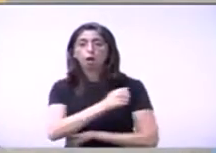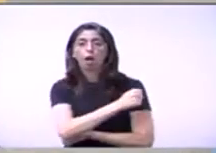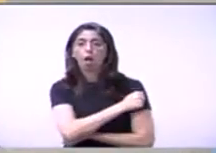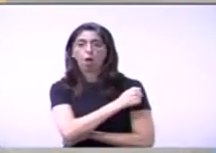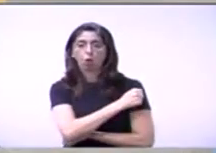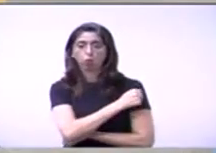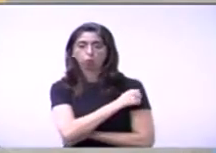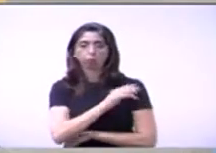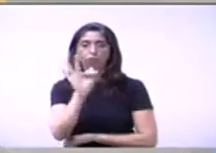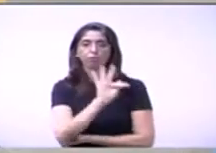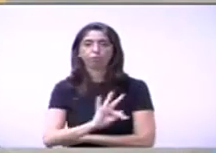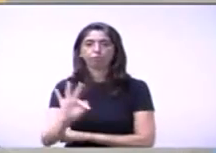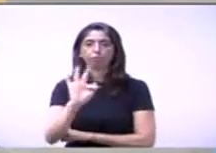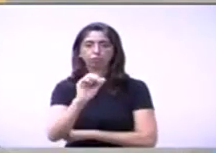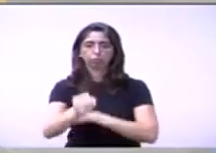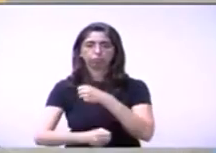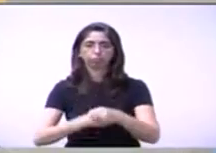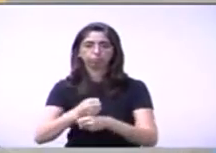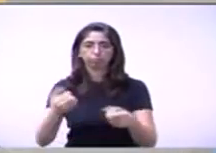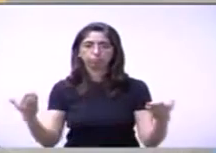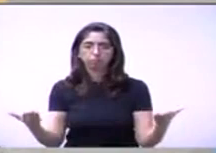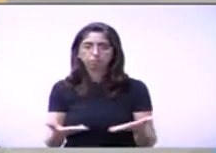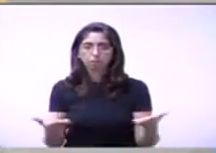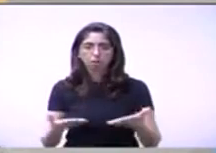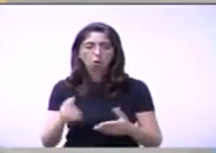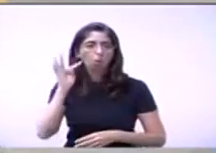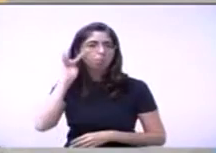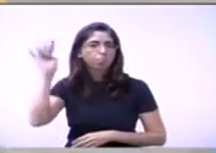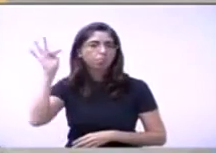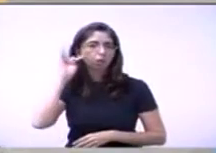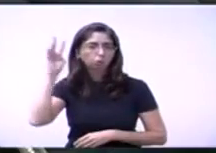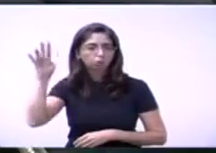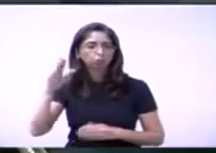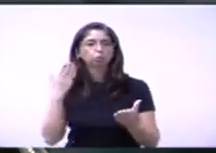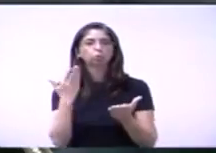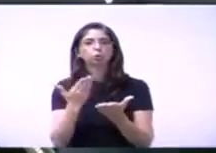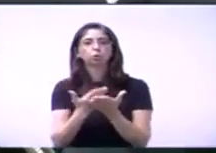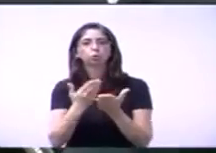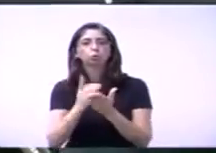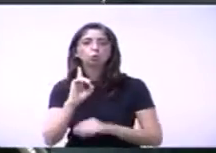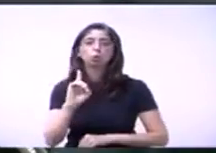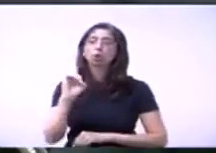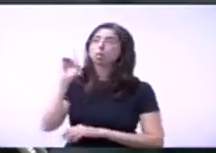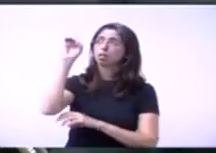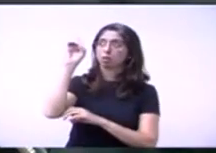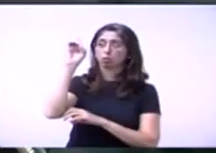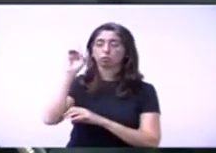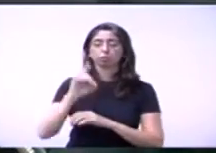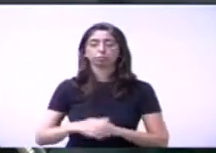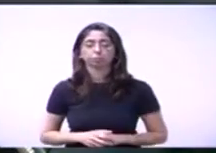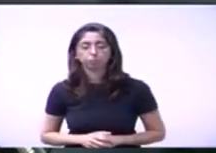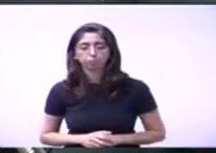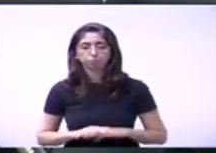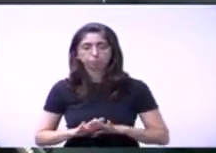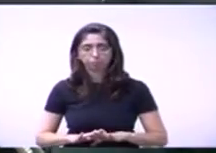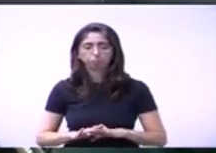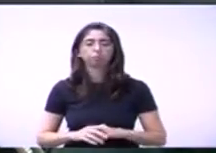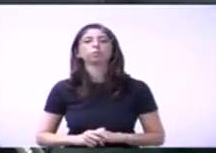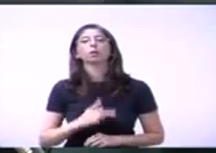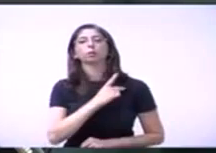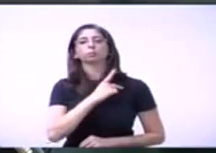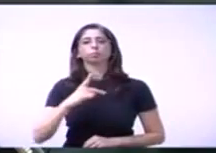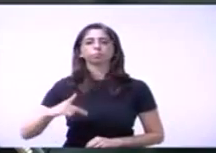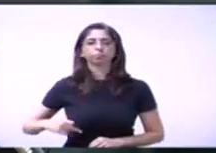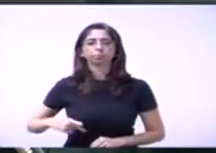formandos de 2016 em bacharel em teologia. Excelentíssimo senhor